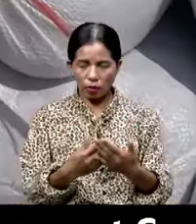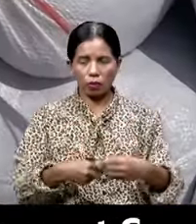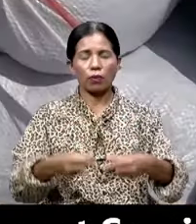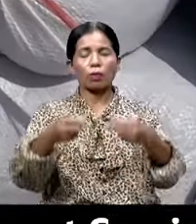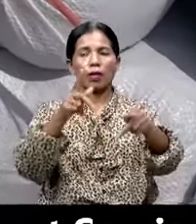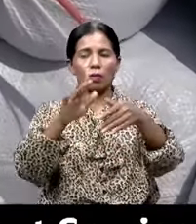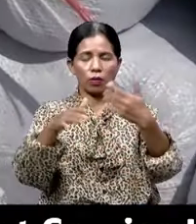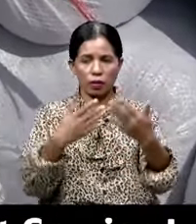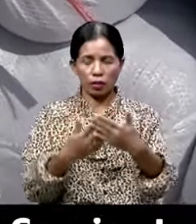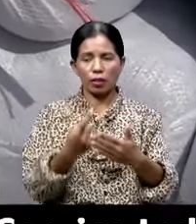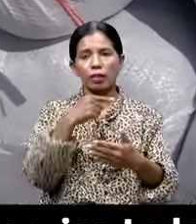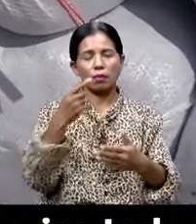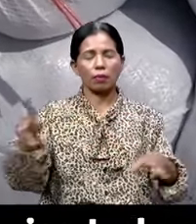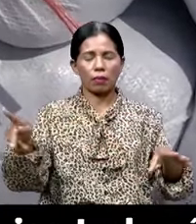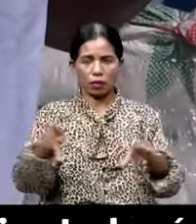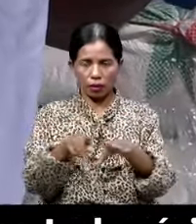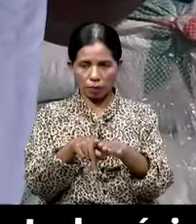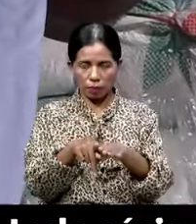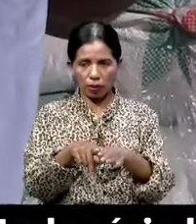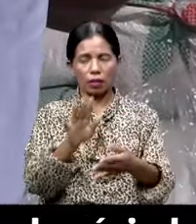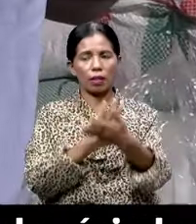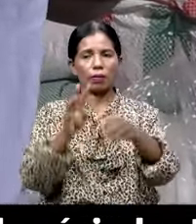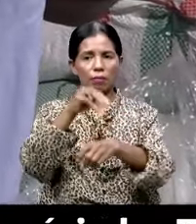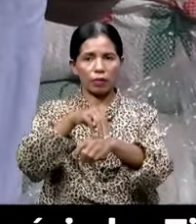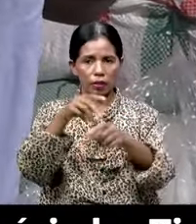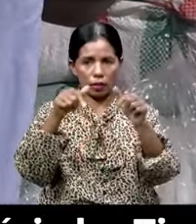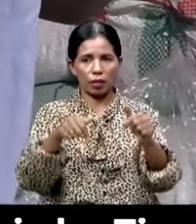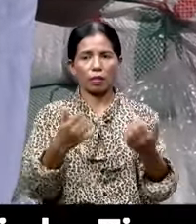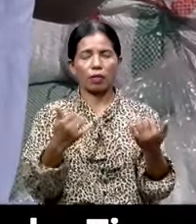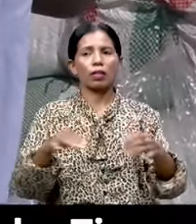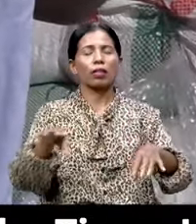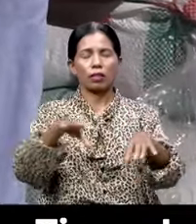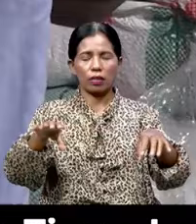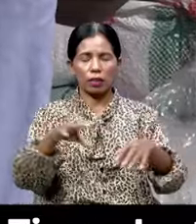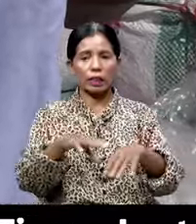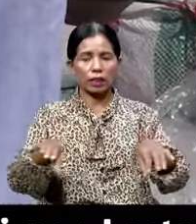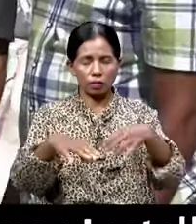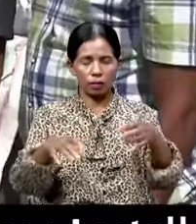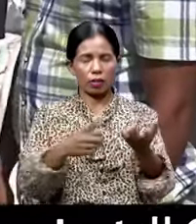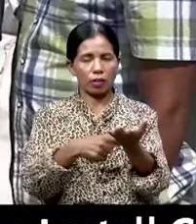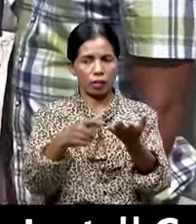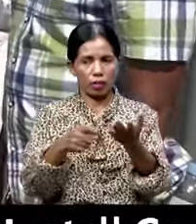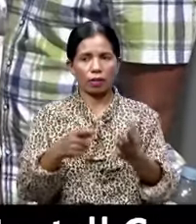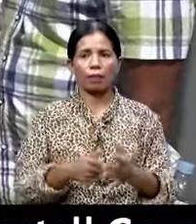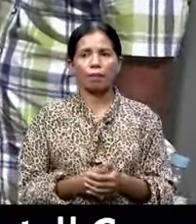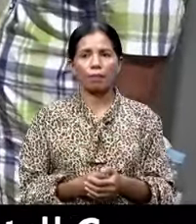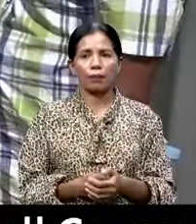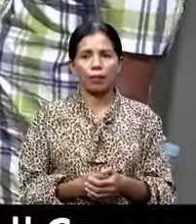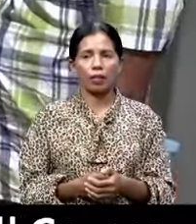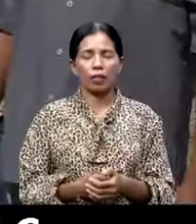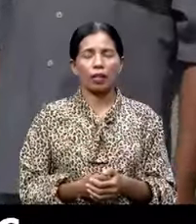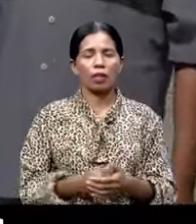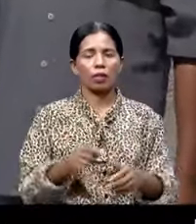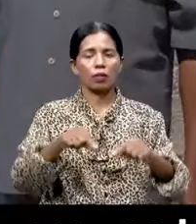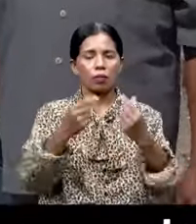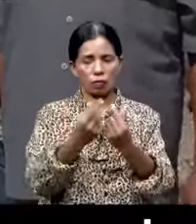a sira nebe mato mai participa a cerimônia a missa e ne. Agora e dane serviço técnico, nega, nebe agora, agora equipa logística ne